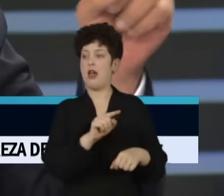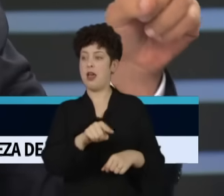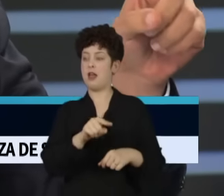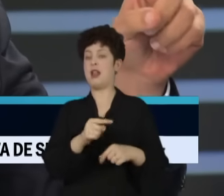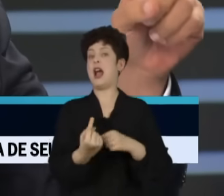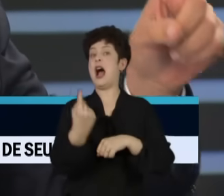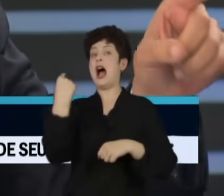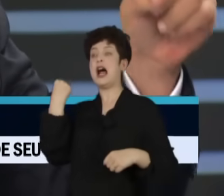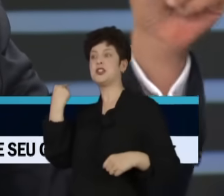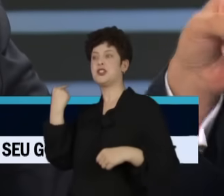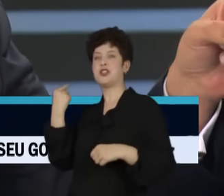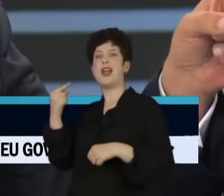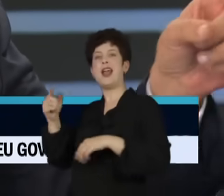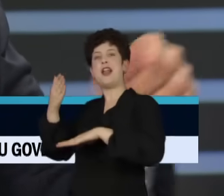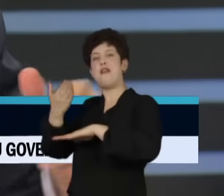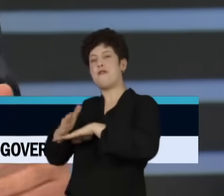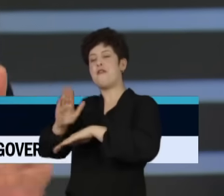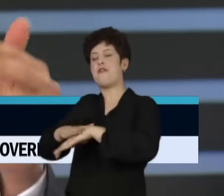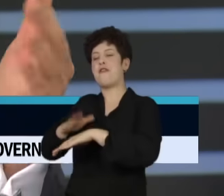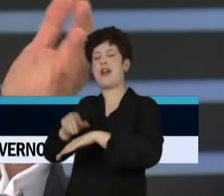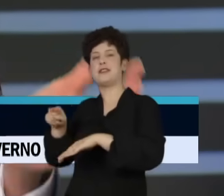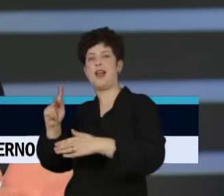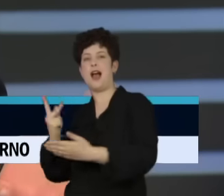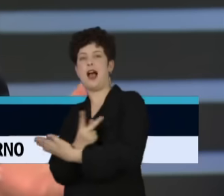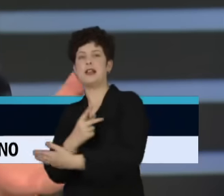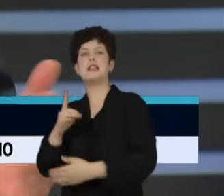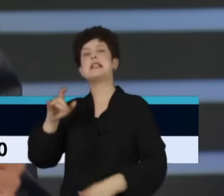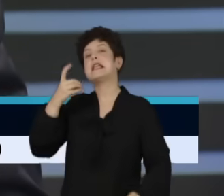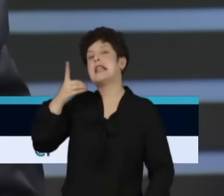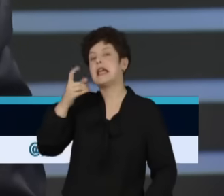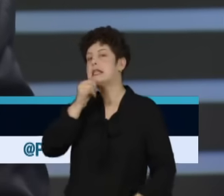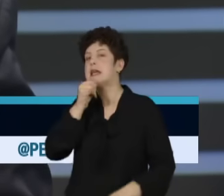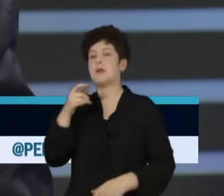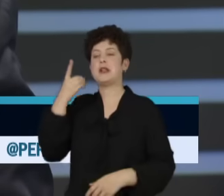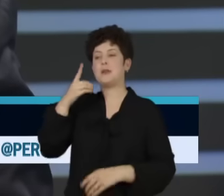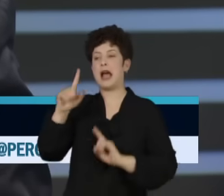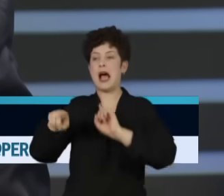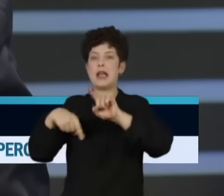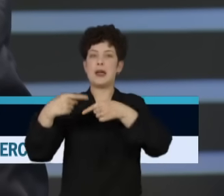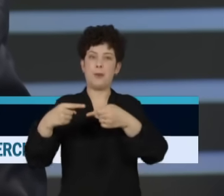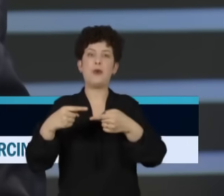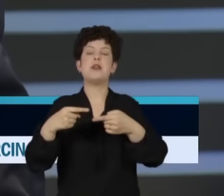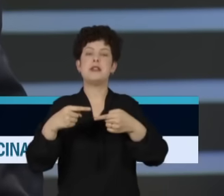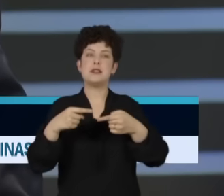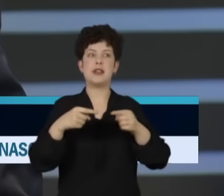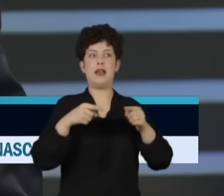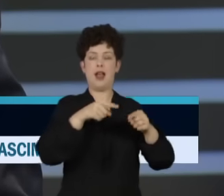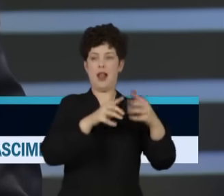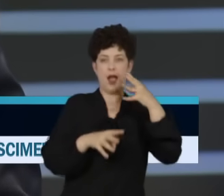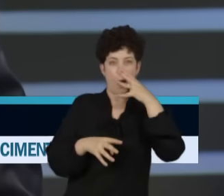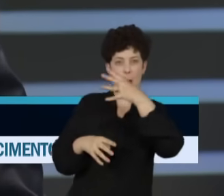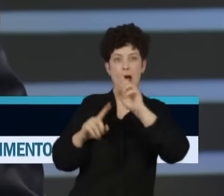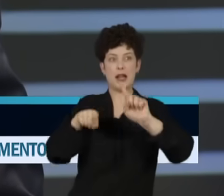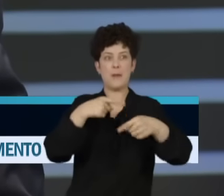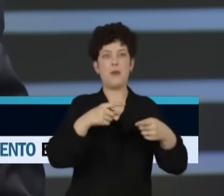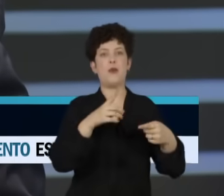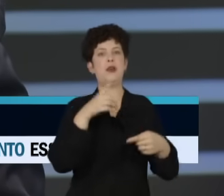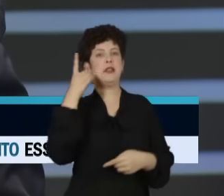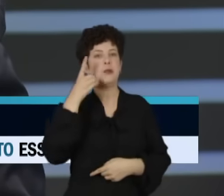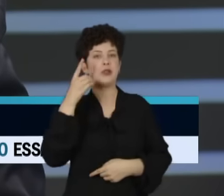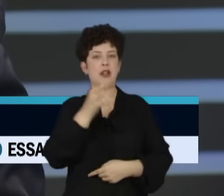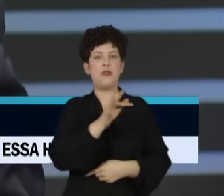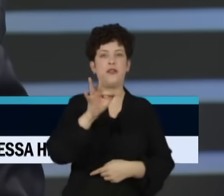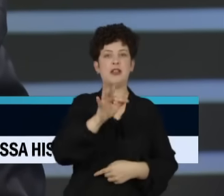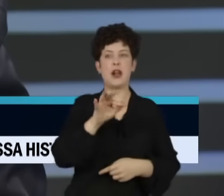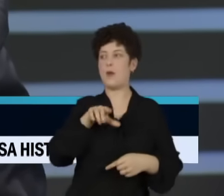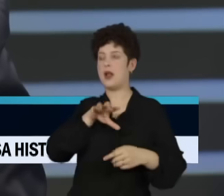exercia na época da prática do ato. Então, se ele é um deputado estadual e depois quando vê a sua condenação, ele é o deputado federal, não tem mais